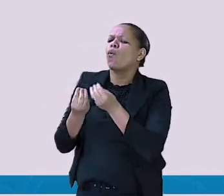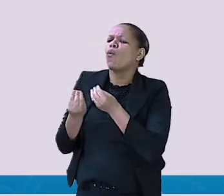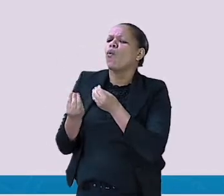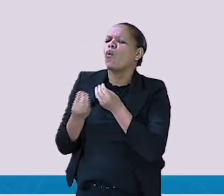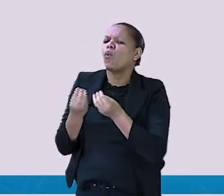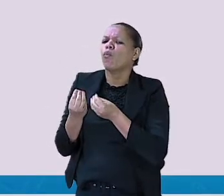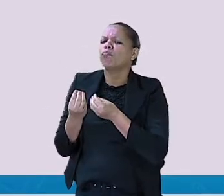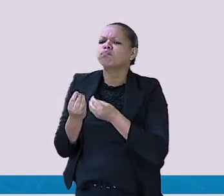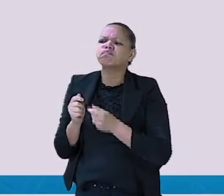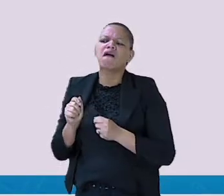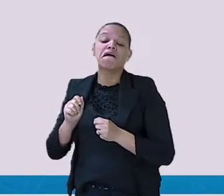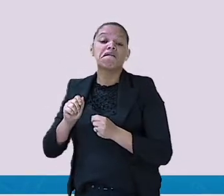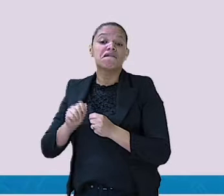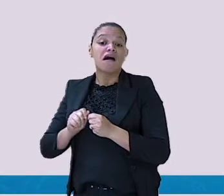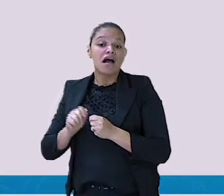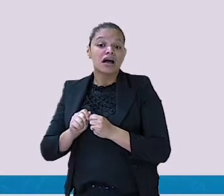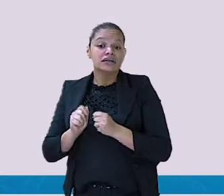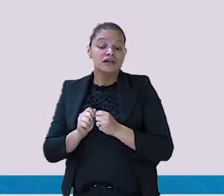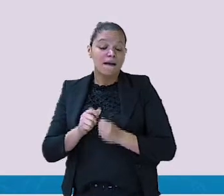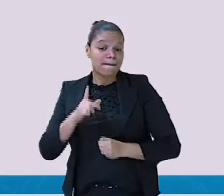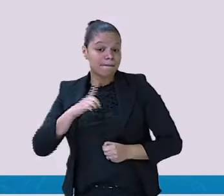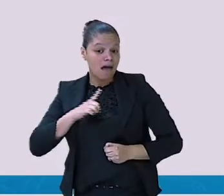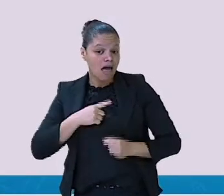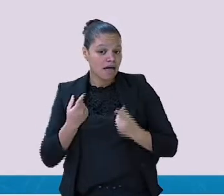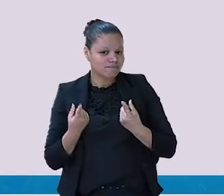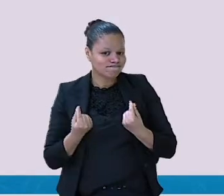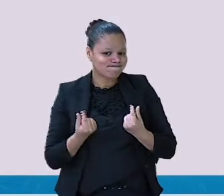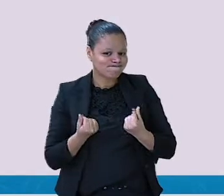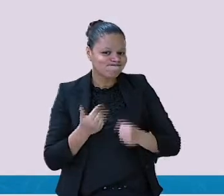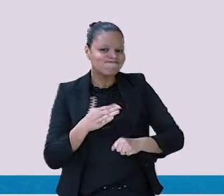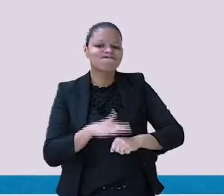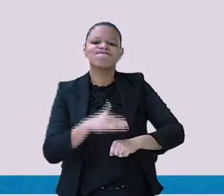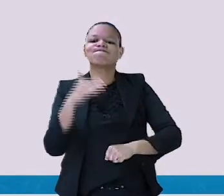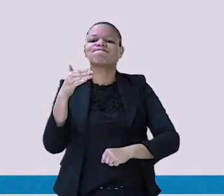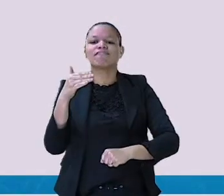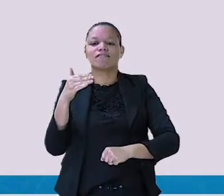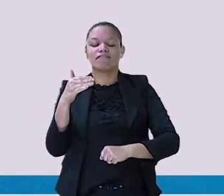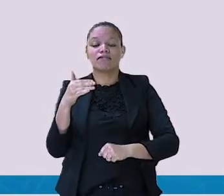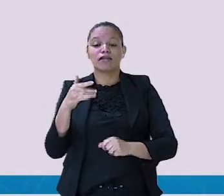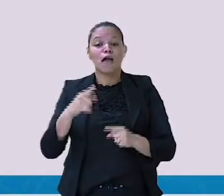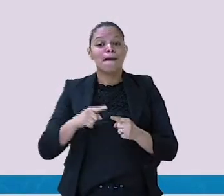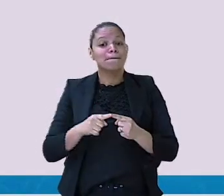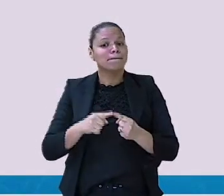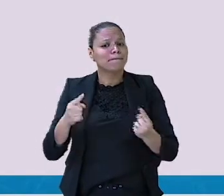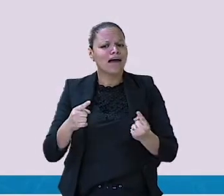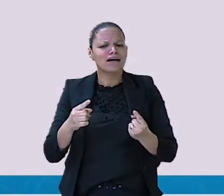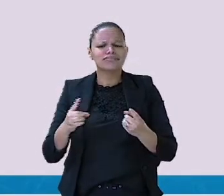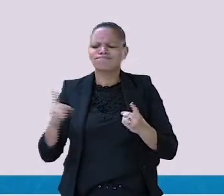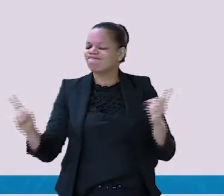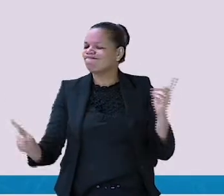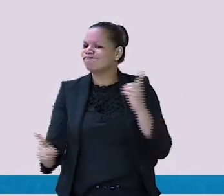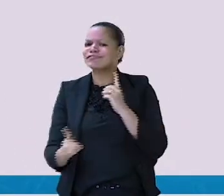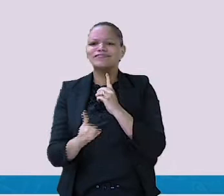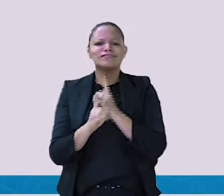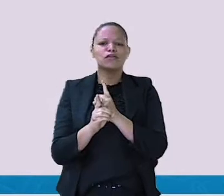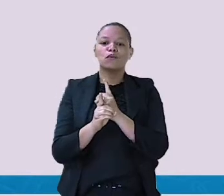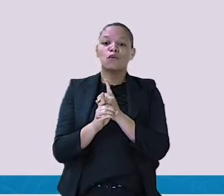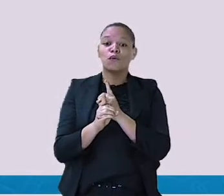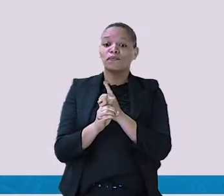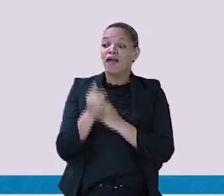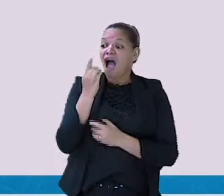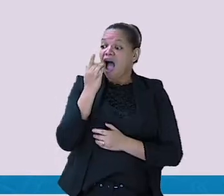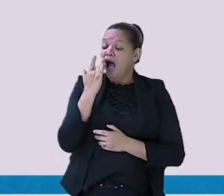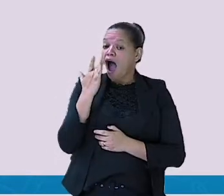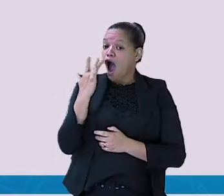ou que plantar para ter uma riqueza maior. E sem encontrar ouro, que nesse momento, no exato momento da